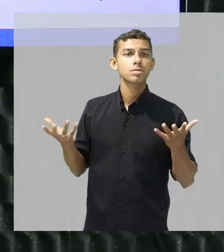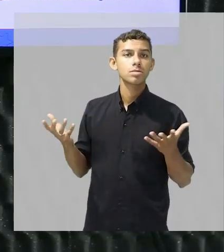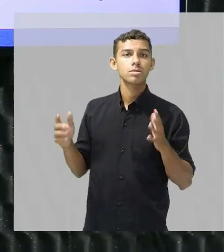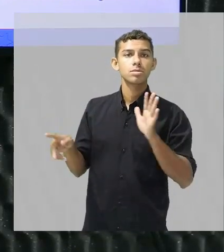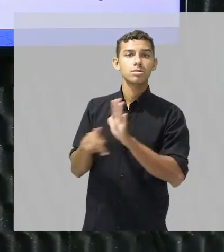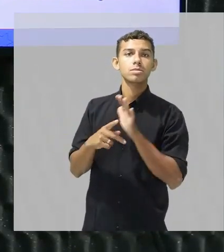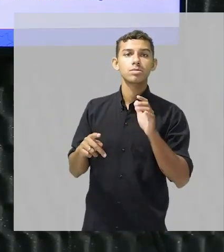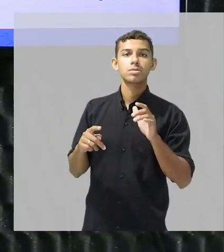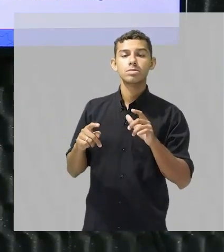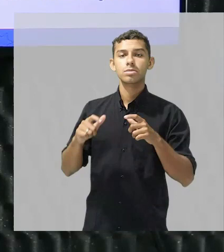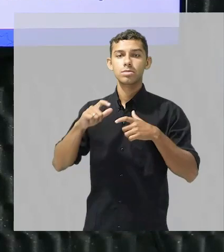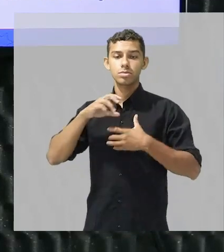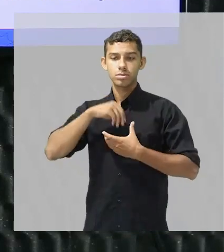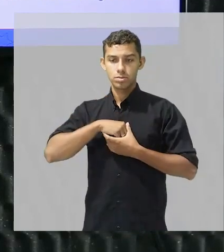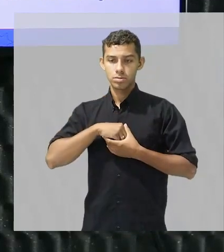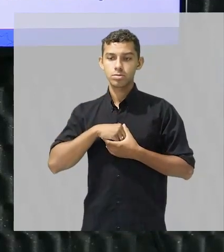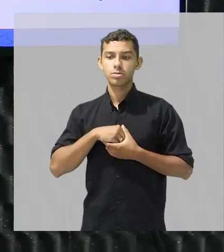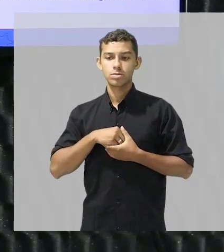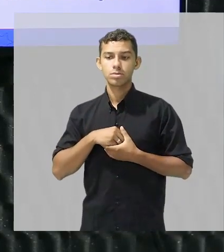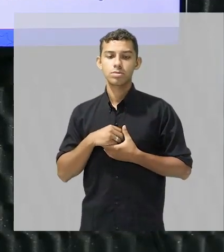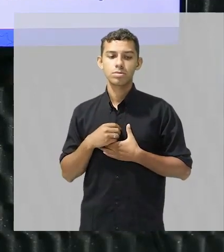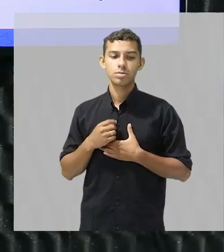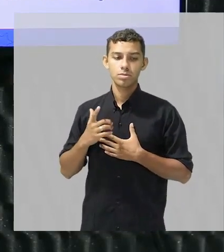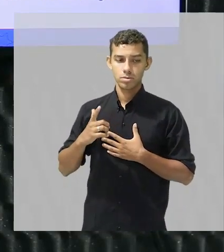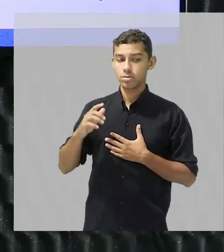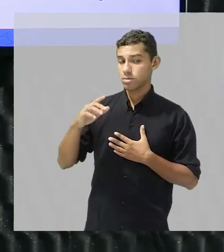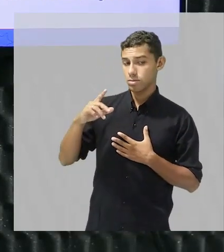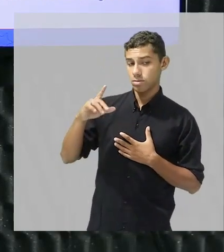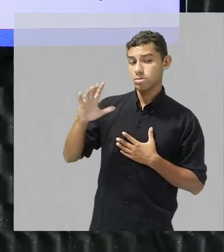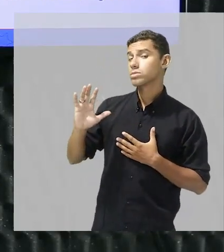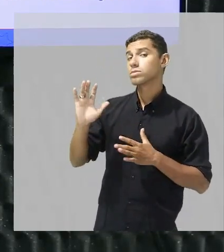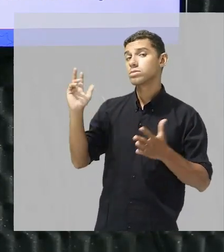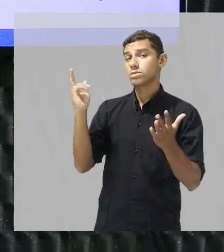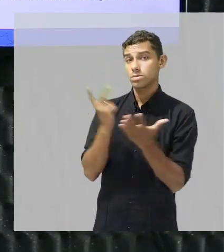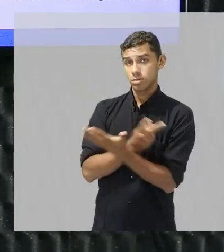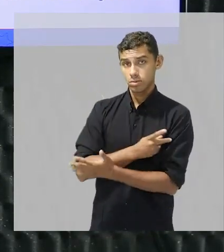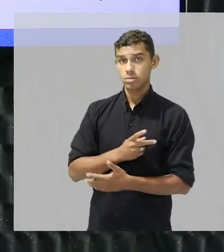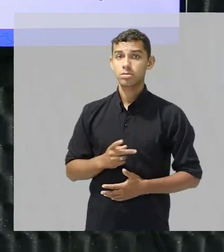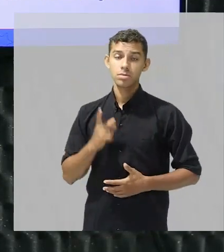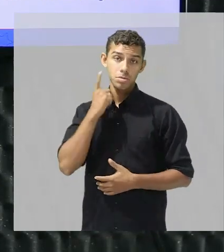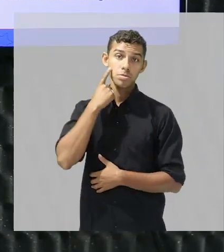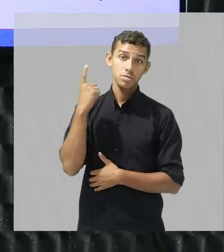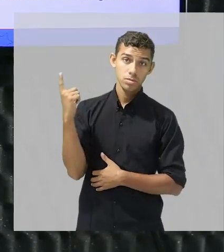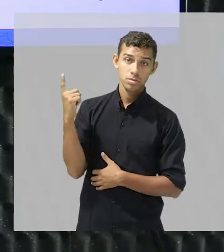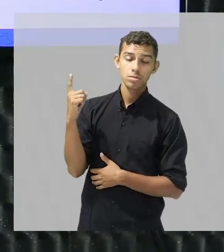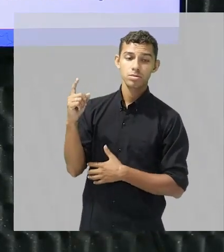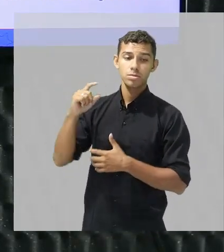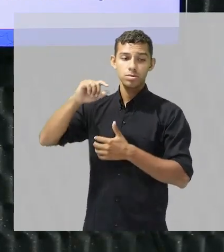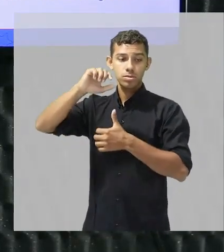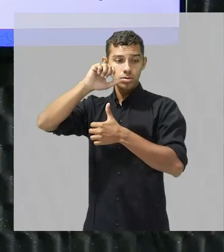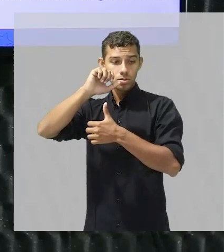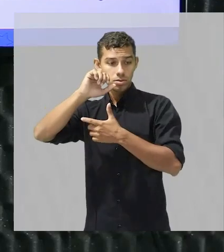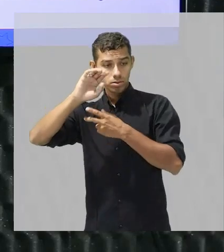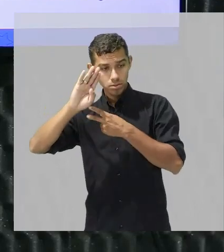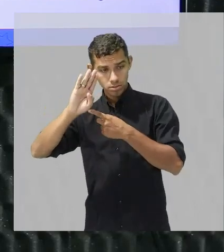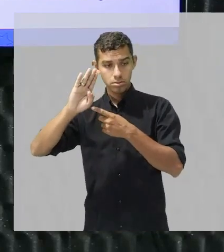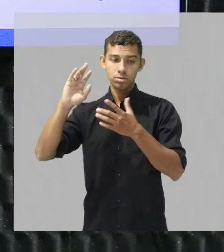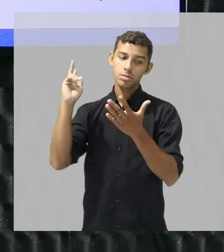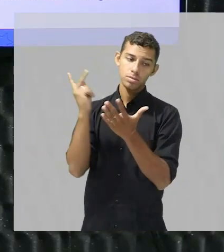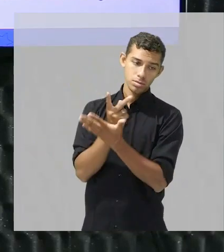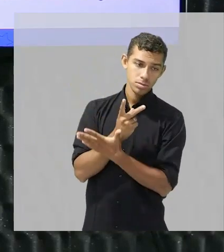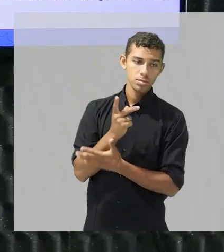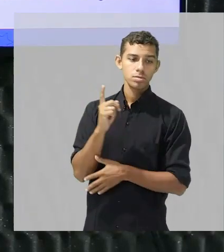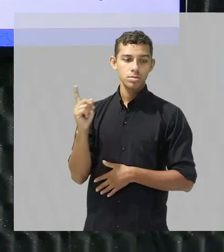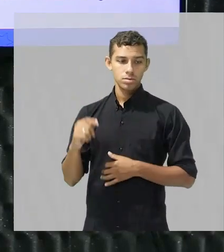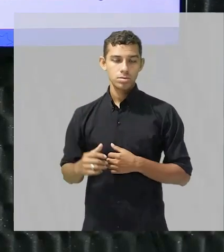substâncias apenas no local onde são produzidas, isso aqui está errado, porque ela produz substância e é liberada na corrente